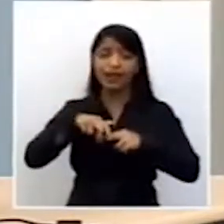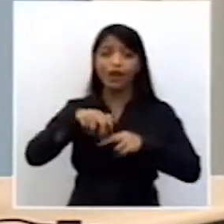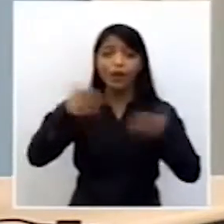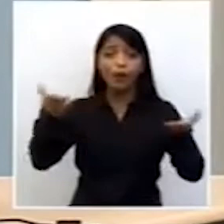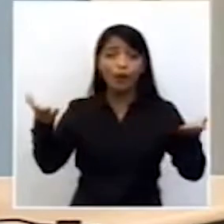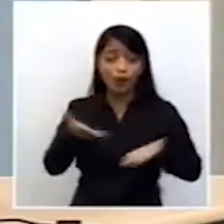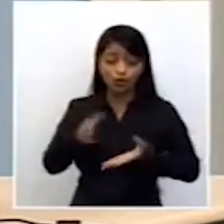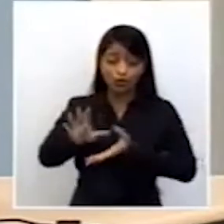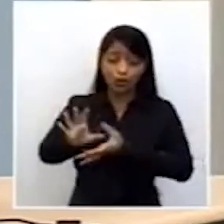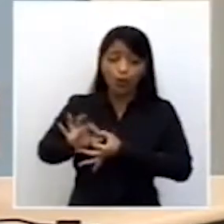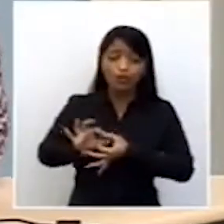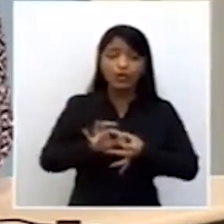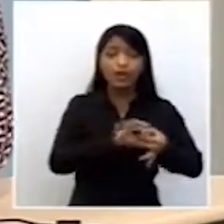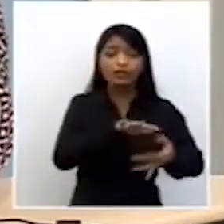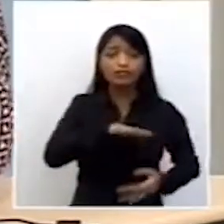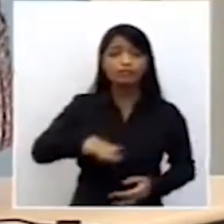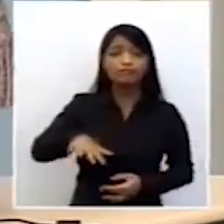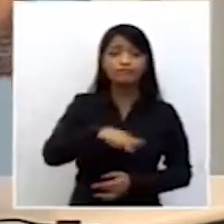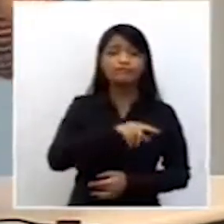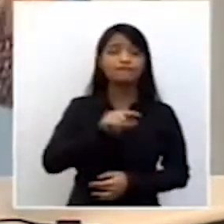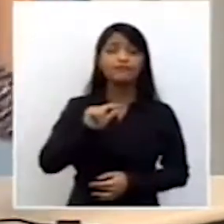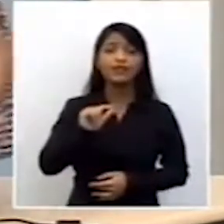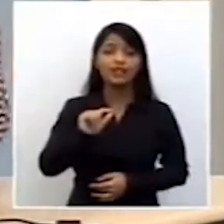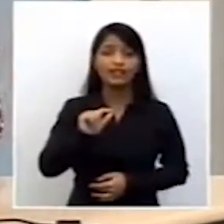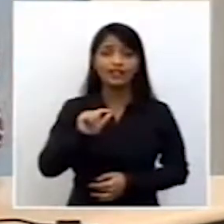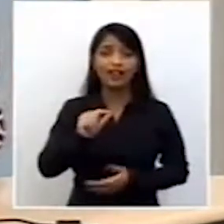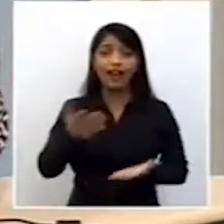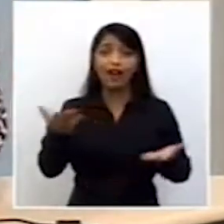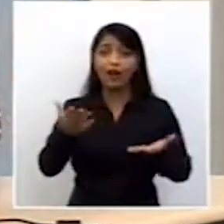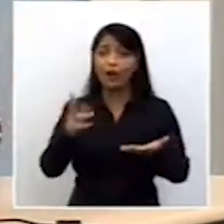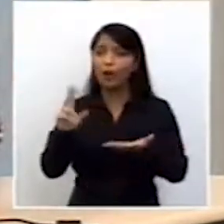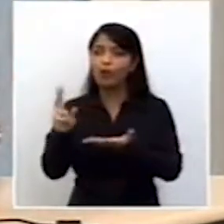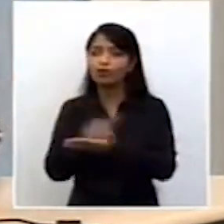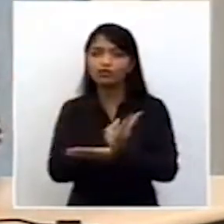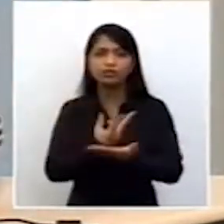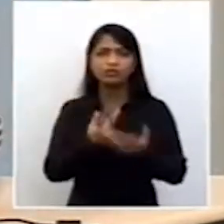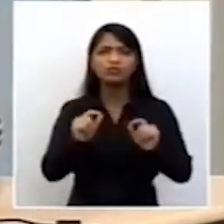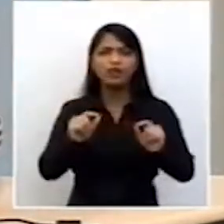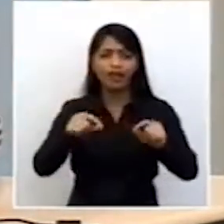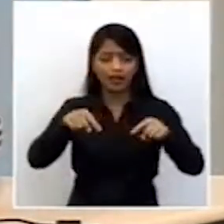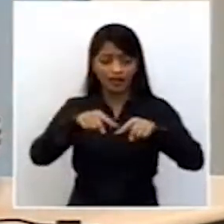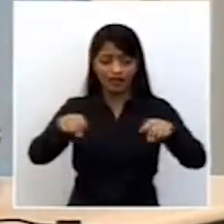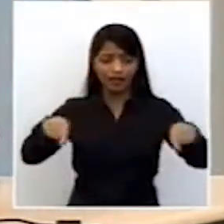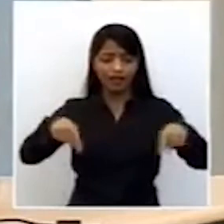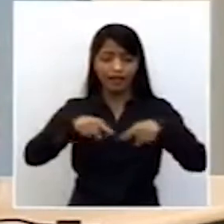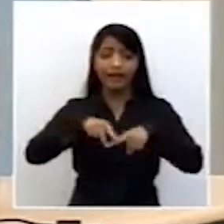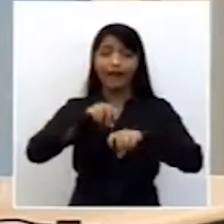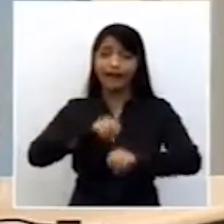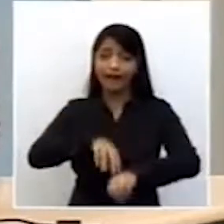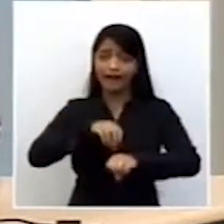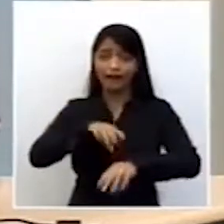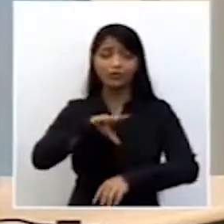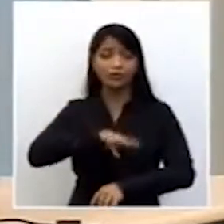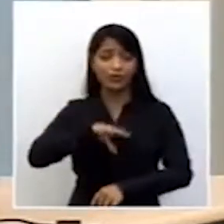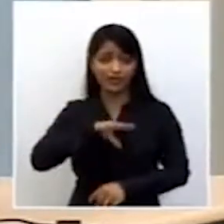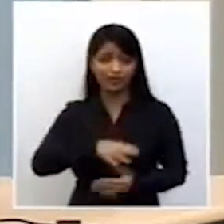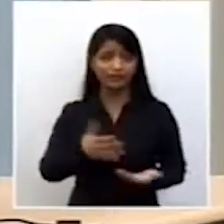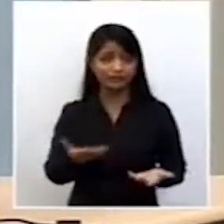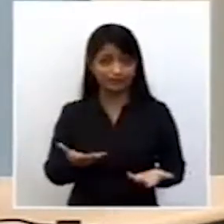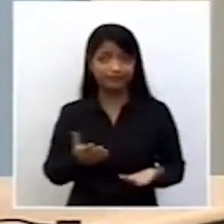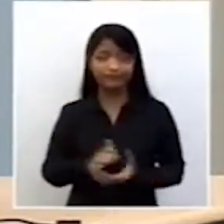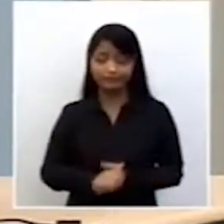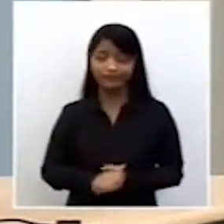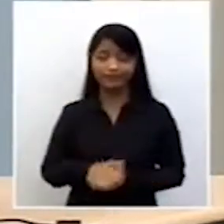produção. O contexto de produção é tudo o que está acontecendo. Isso aqui é uma aula de língua portuguesa, né? E,